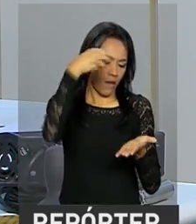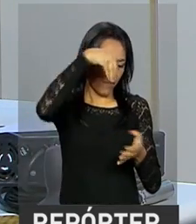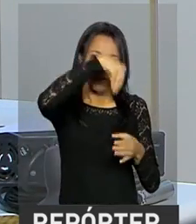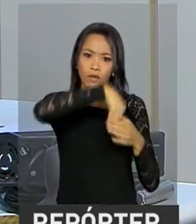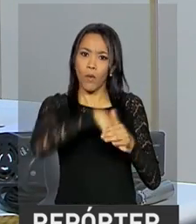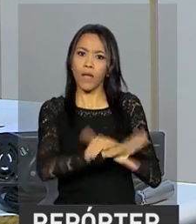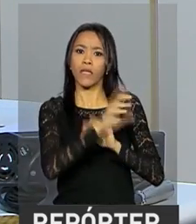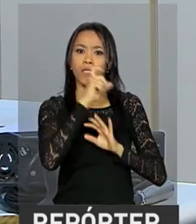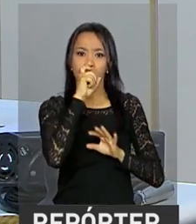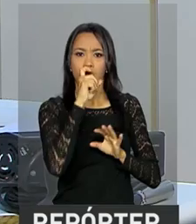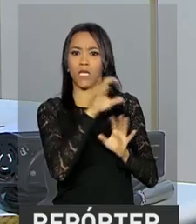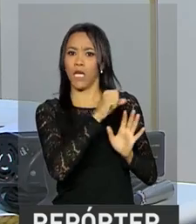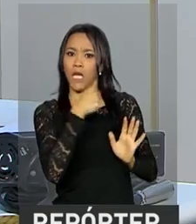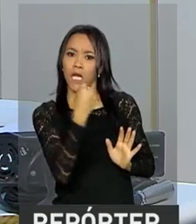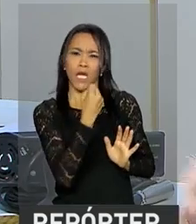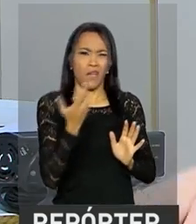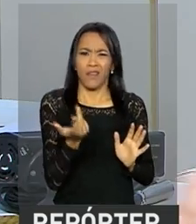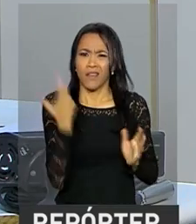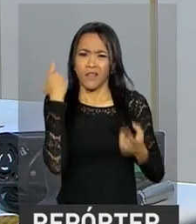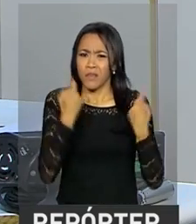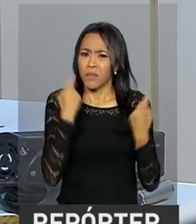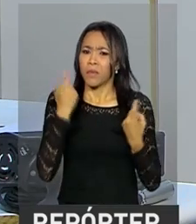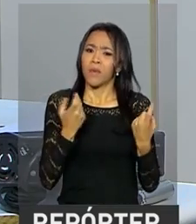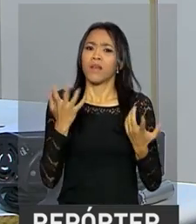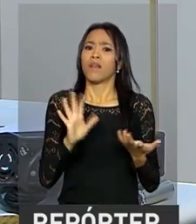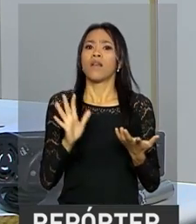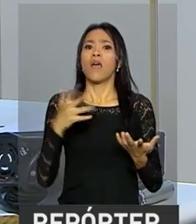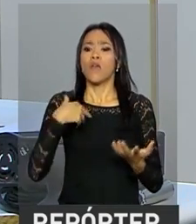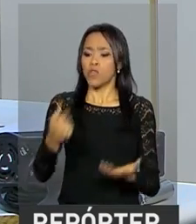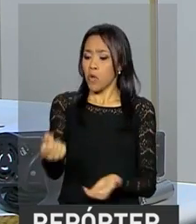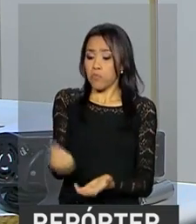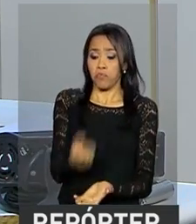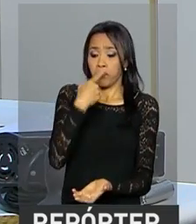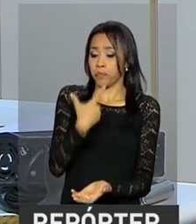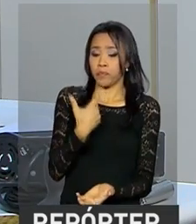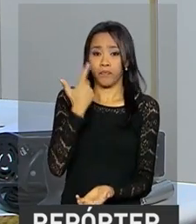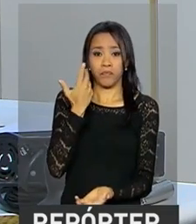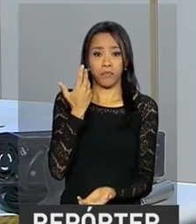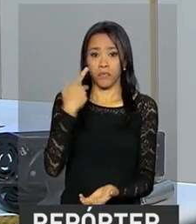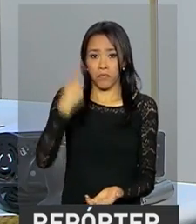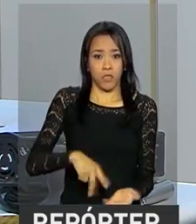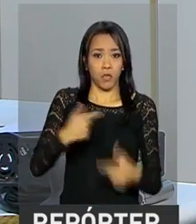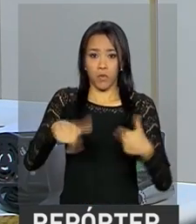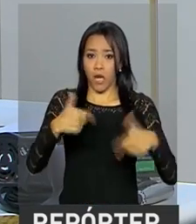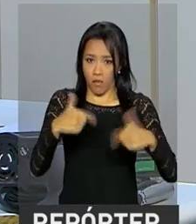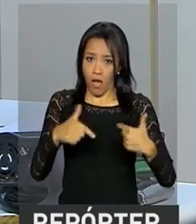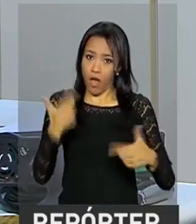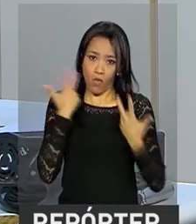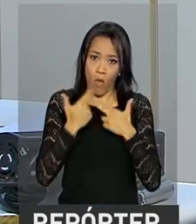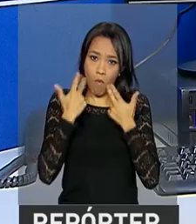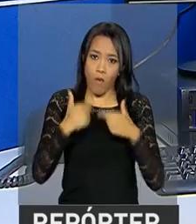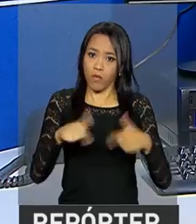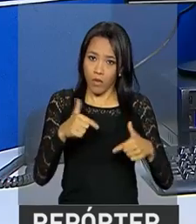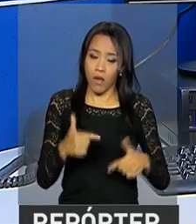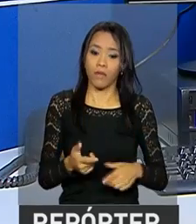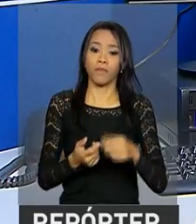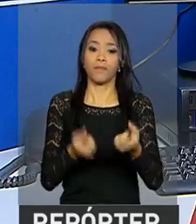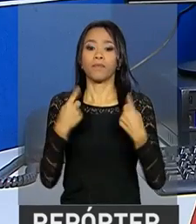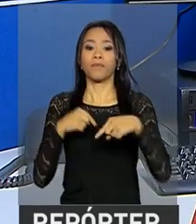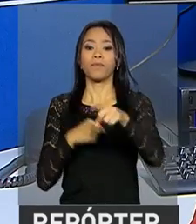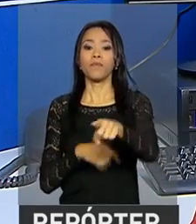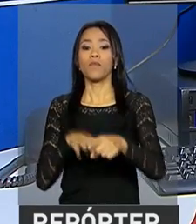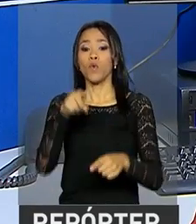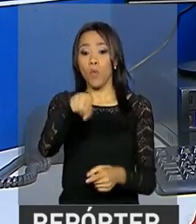se está armazenado correto, né? Eu puxo ali o meu comprimido, tomo aqui no meu trabalho normalmente. Uma caixa